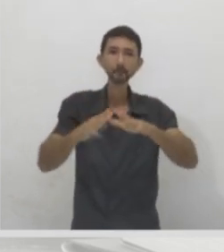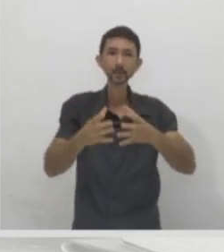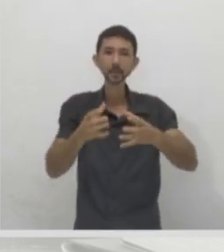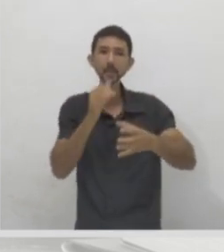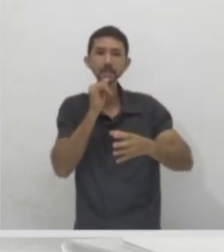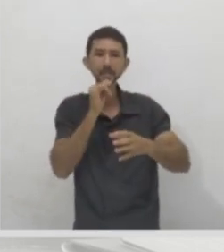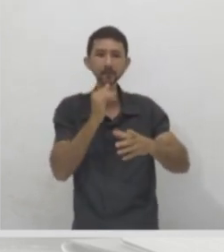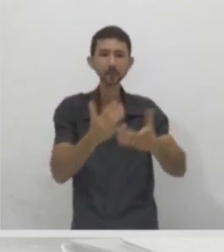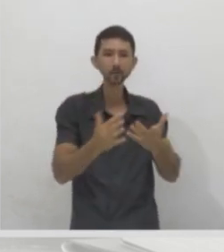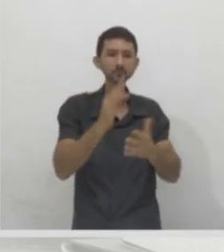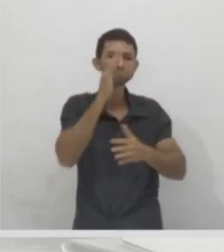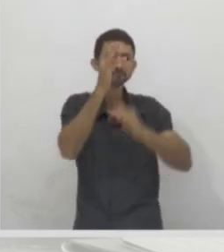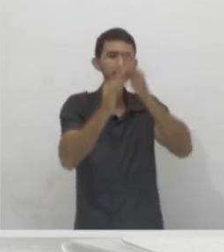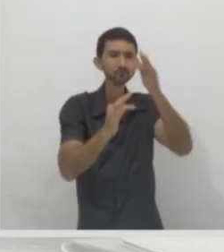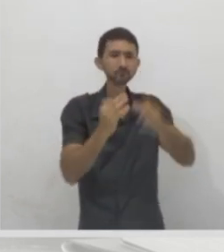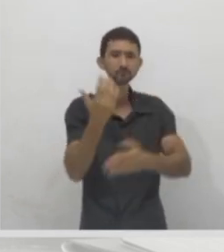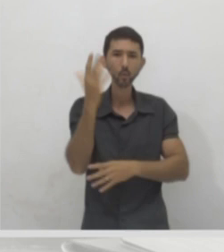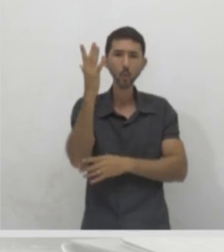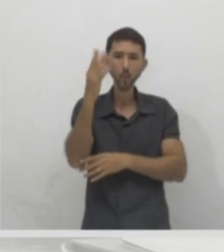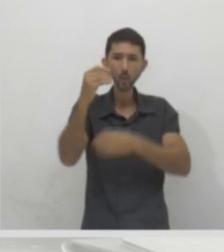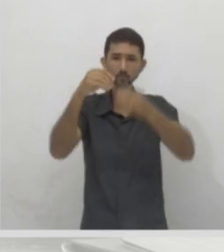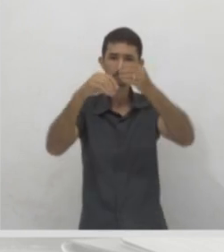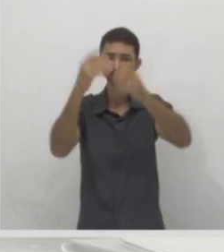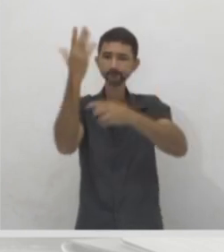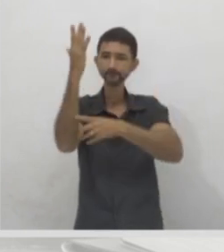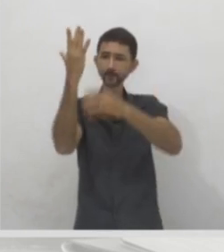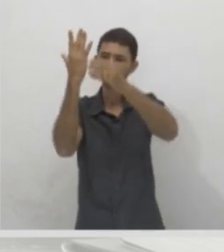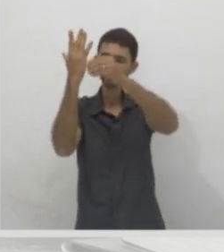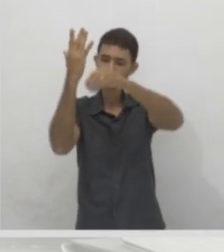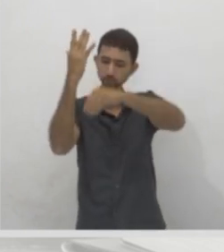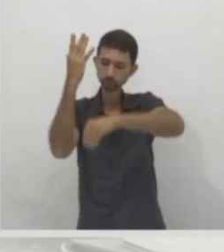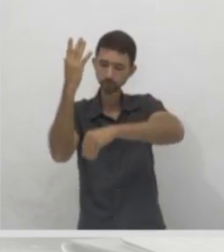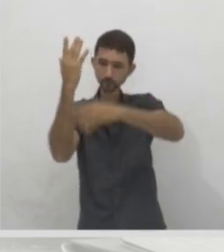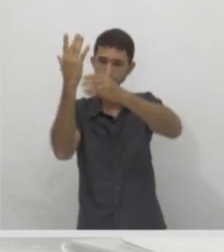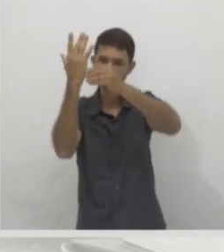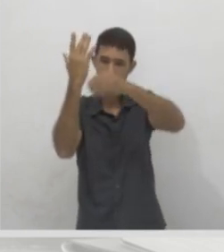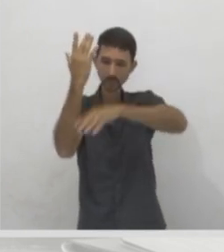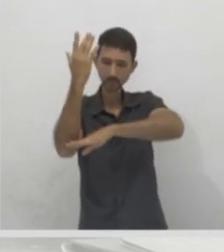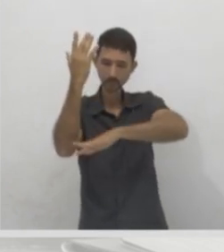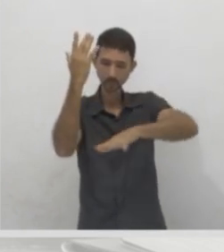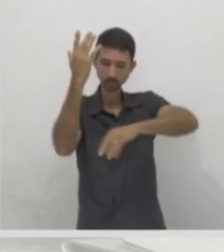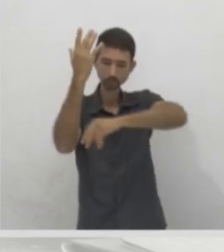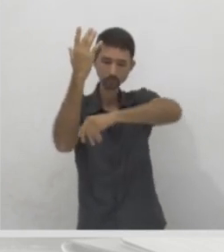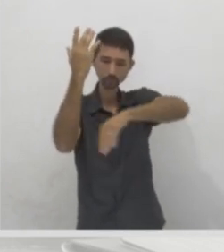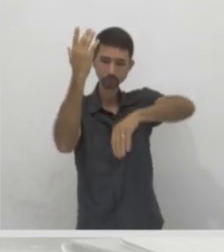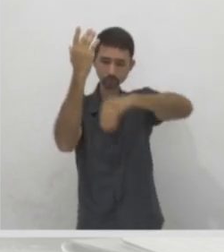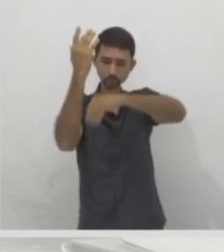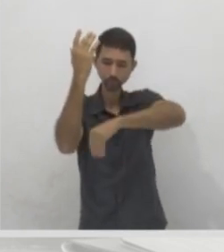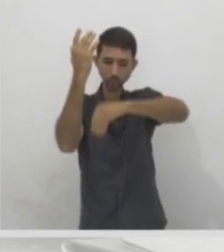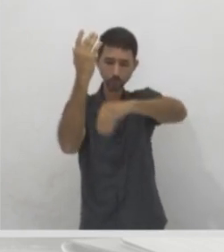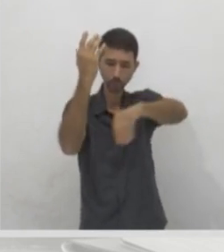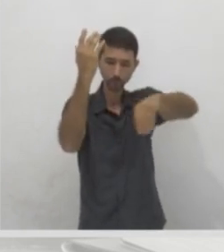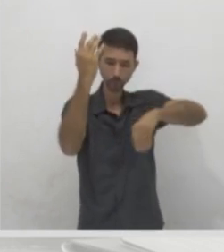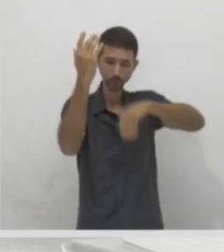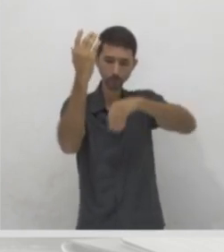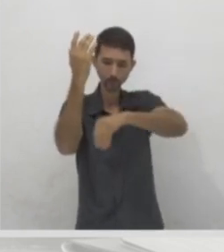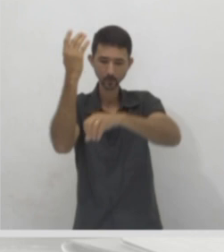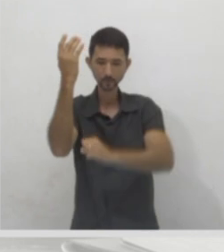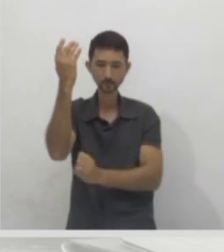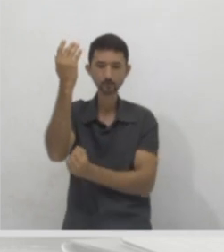das plantas, que nós chamamos hoje de semente, quando colocadas no chão e cuidadas, vão dar origem a uma planta